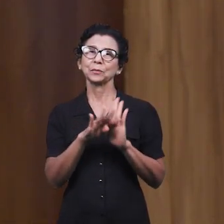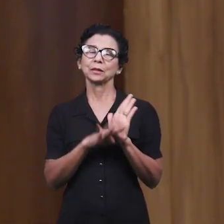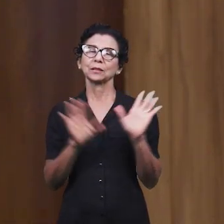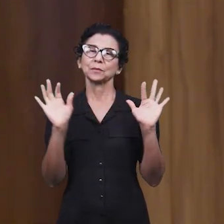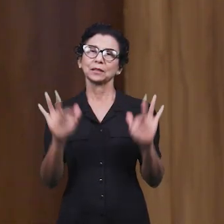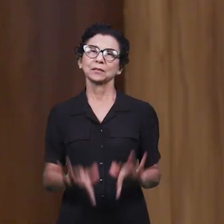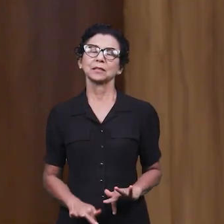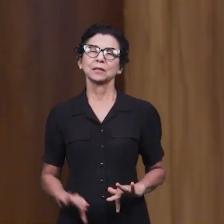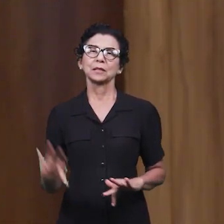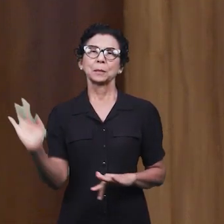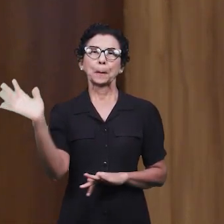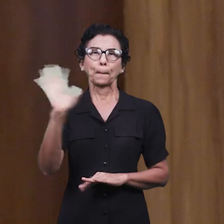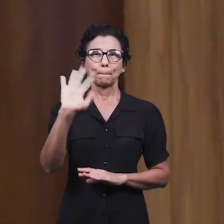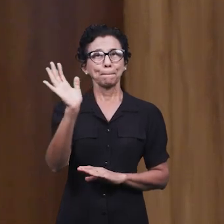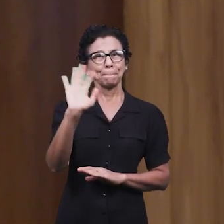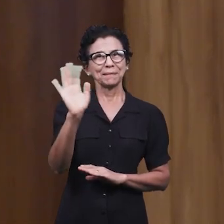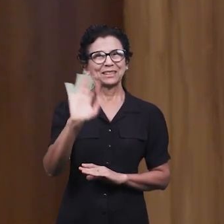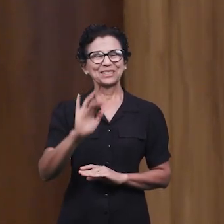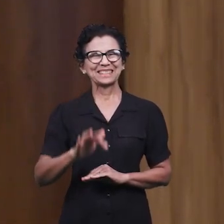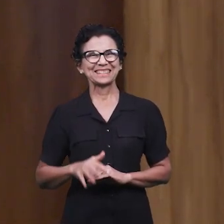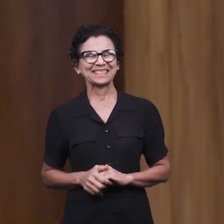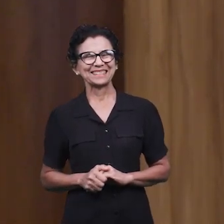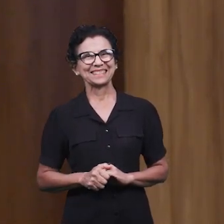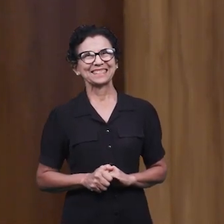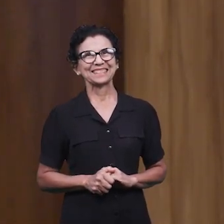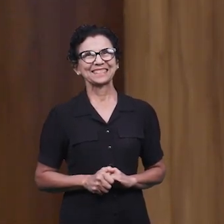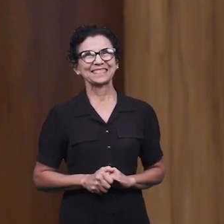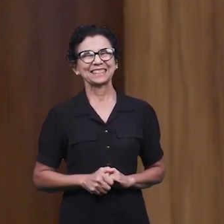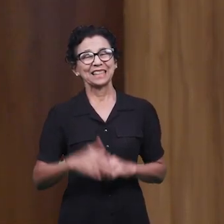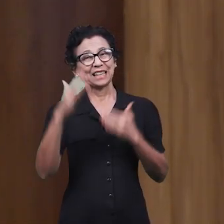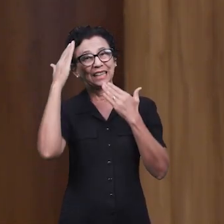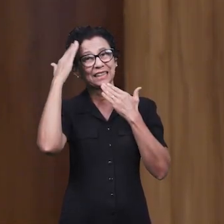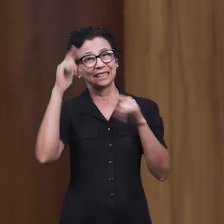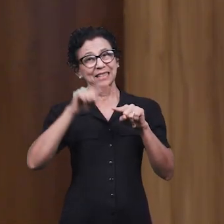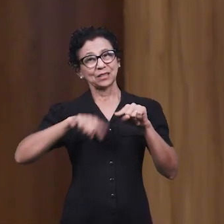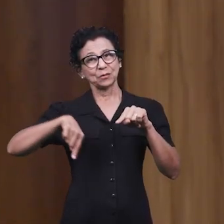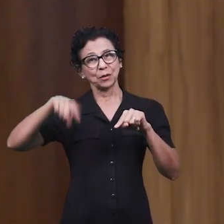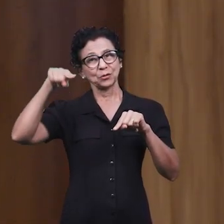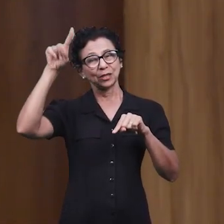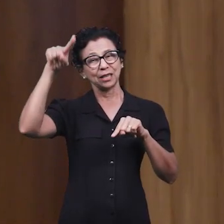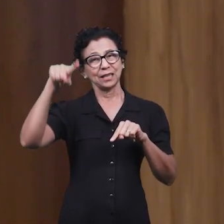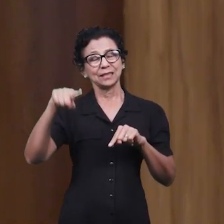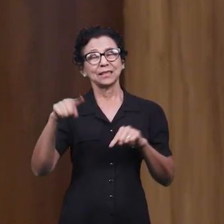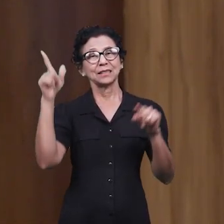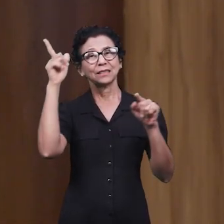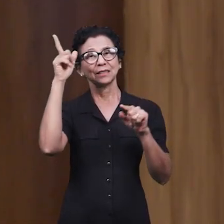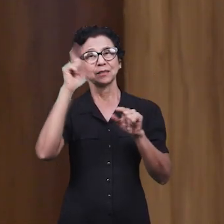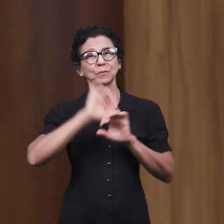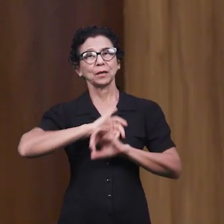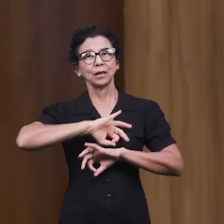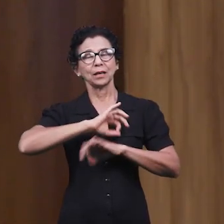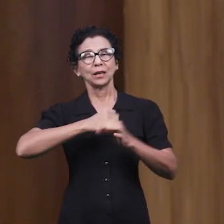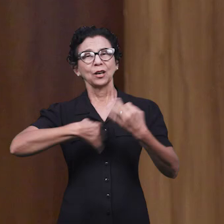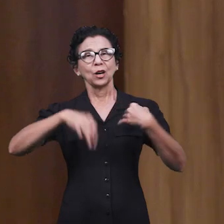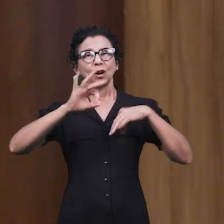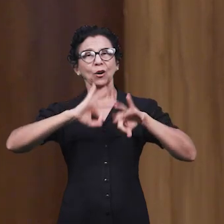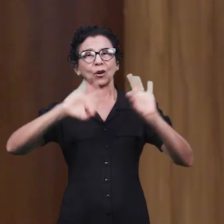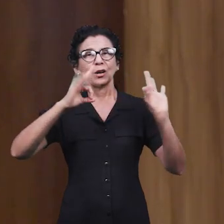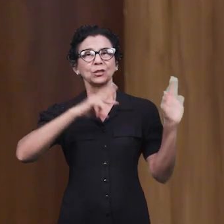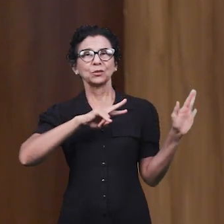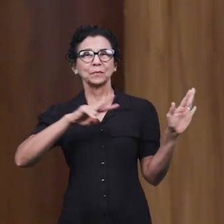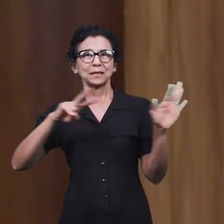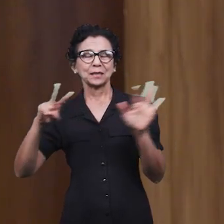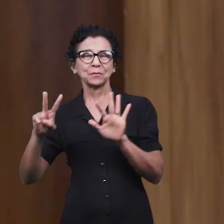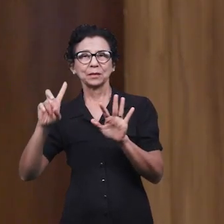Gostaríamos de despedir de você que esteve conosco assistindo ao nosso programa, agradecer a sua audiência, desejar a todos uma ótima semana e, se Deus quiser, até o